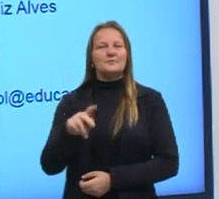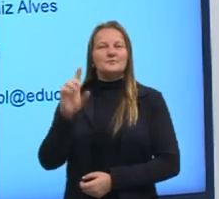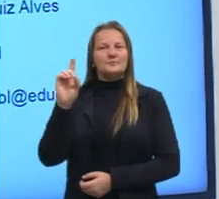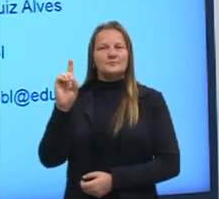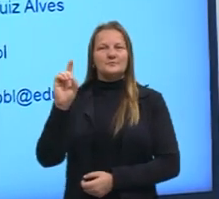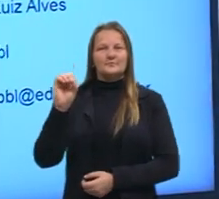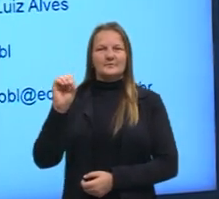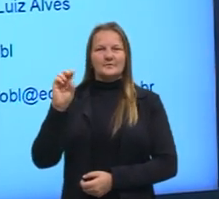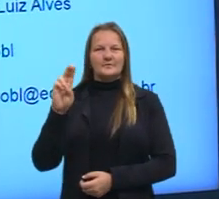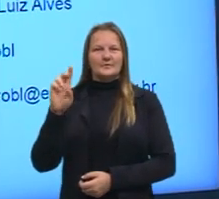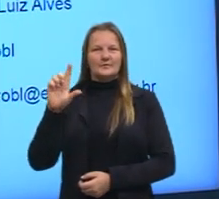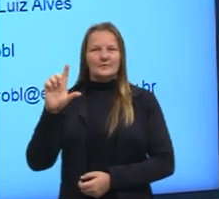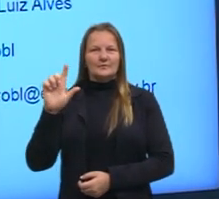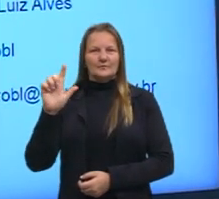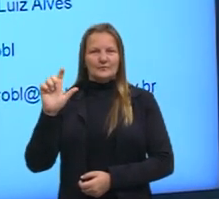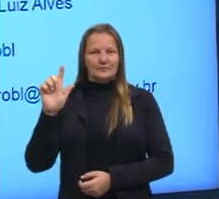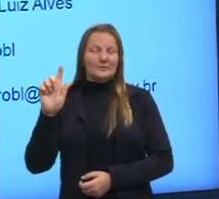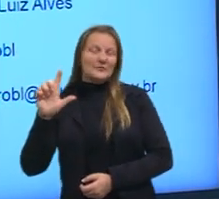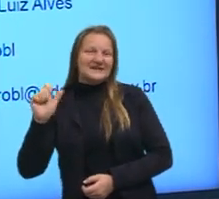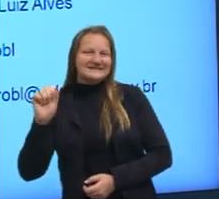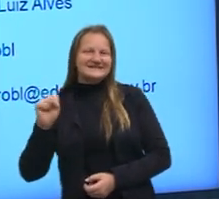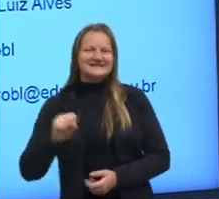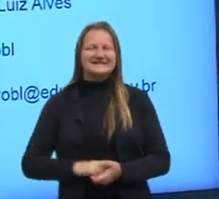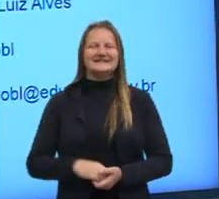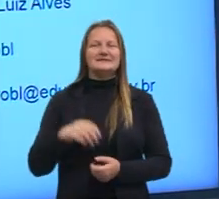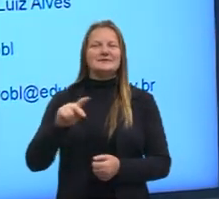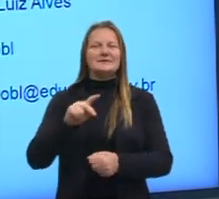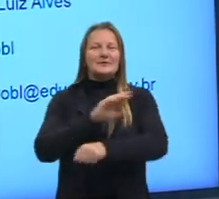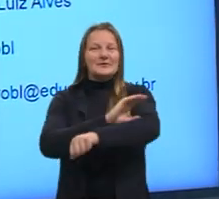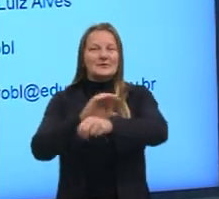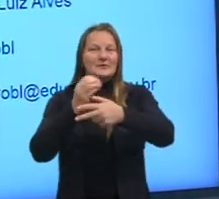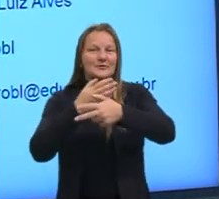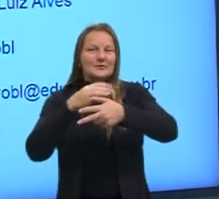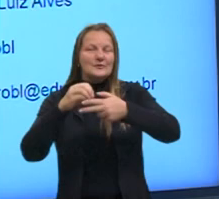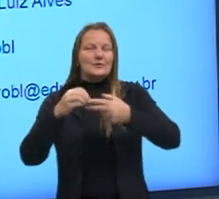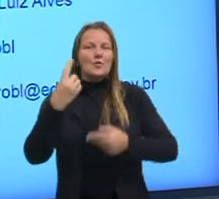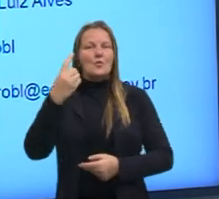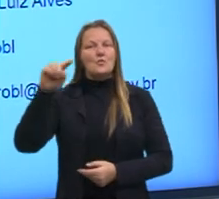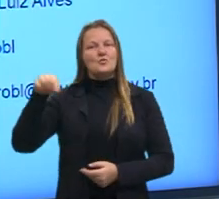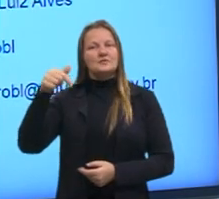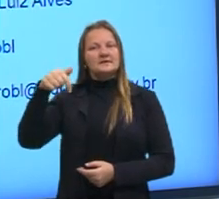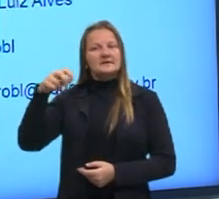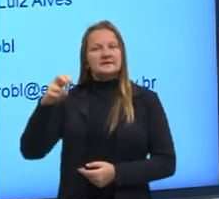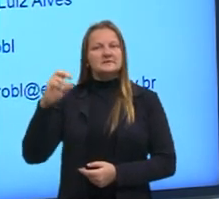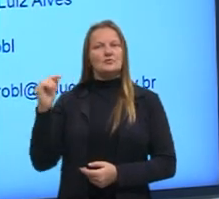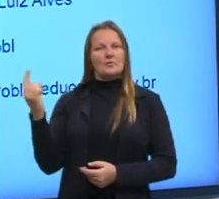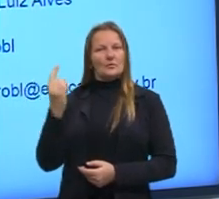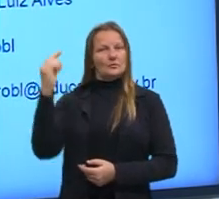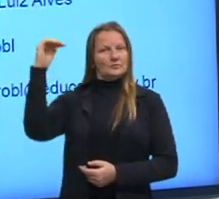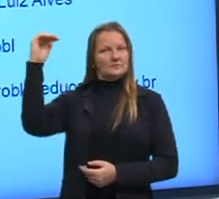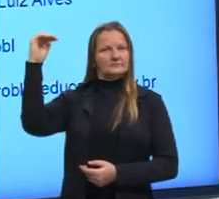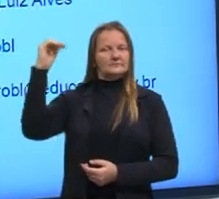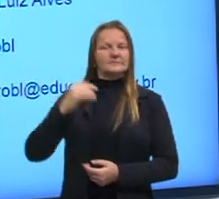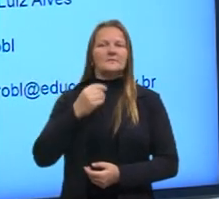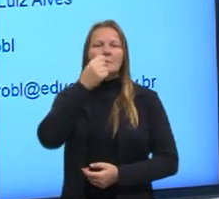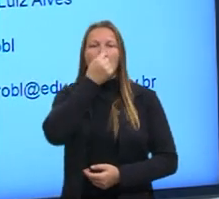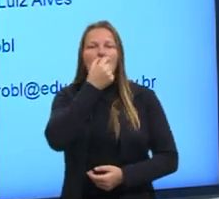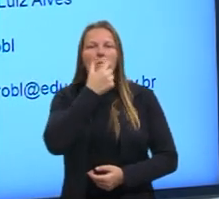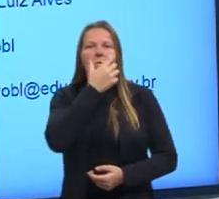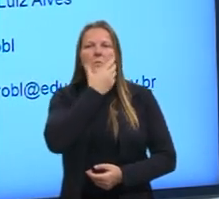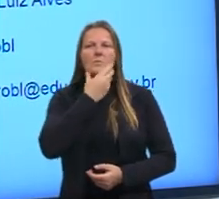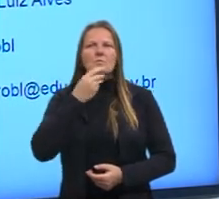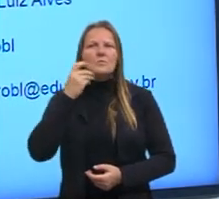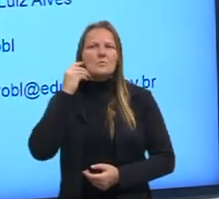de geografia né do nosso curso eu sou um homem de 1,75 m tenho barba curta né cabelo também